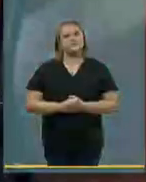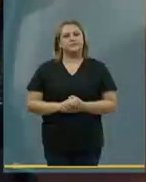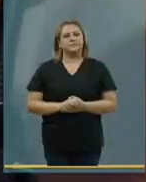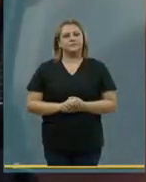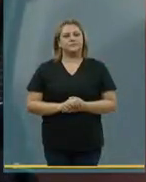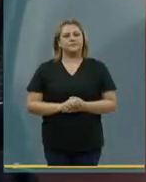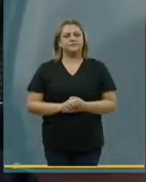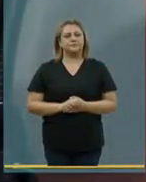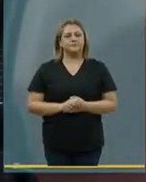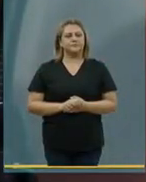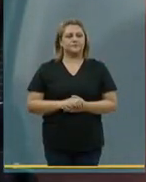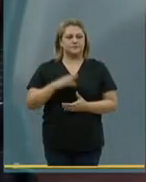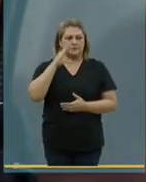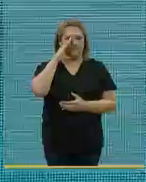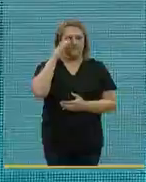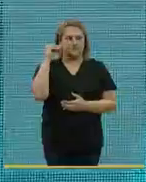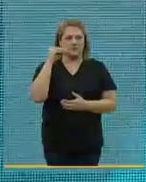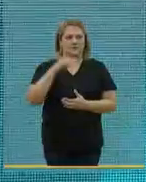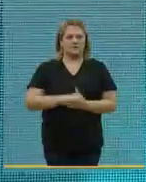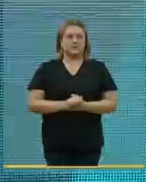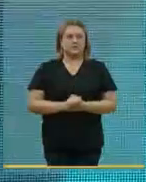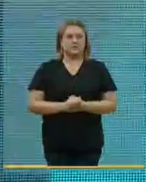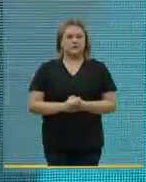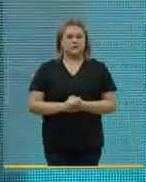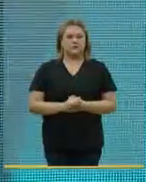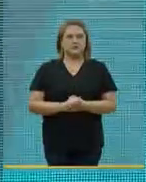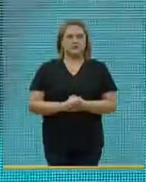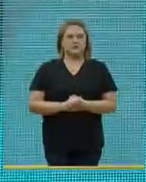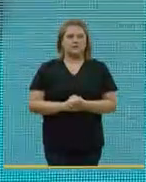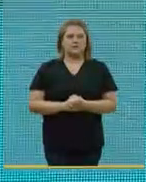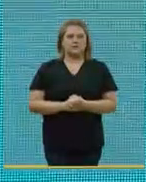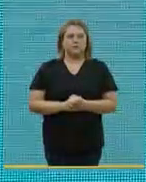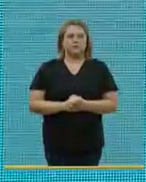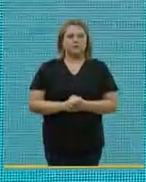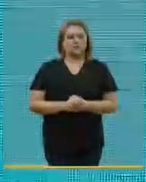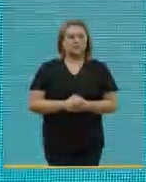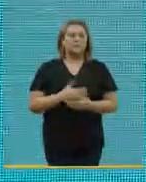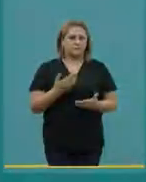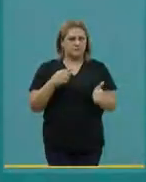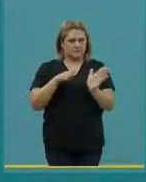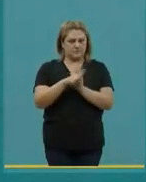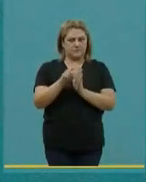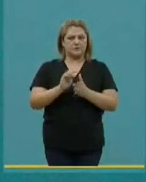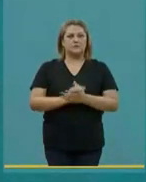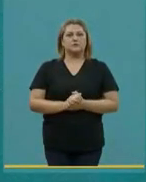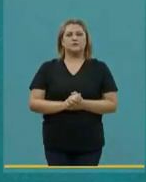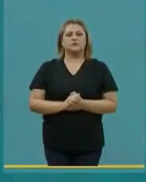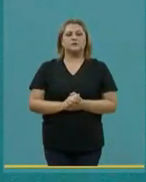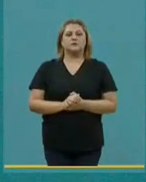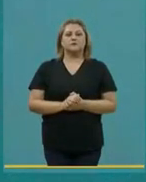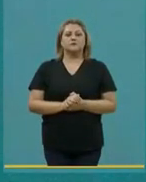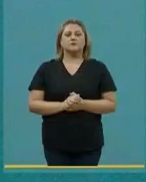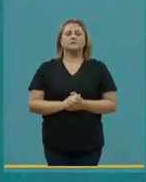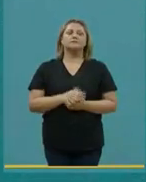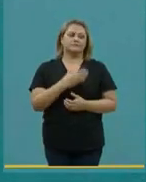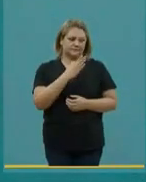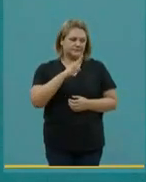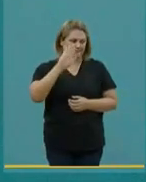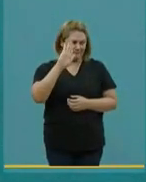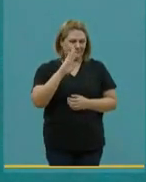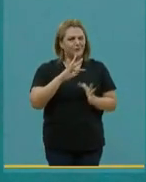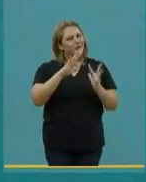candidato ciro gomes orlando sua pergunta candidatos sejam